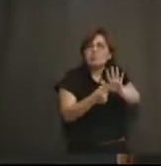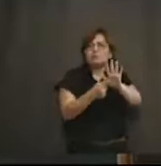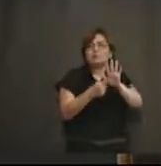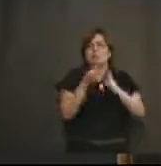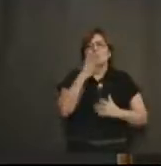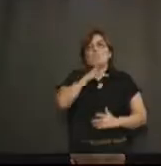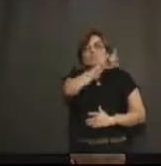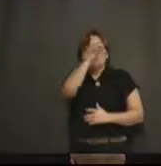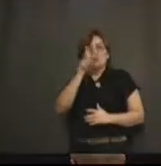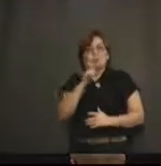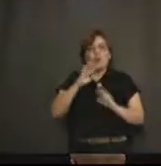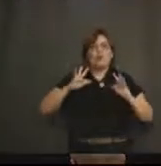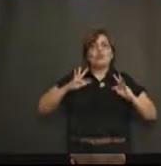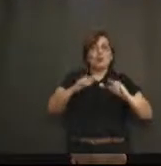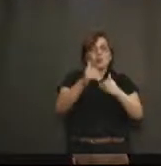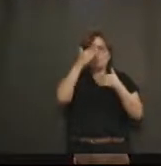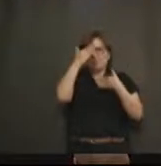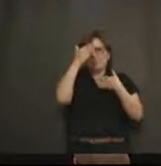atenção.